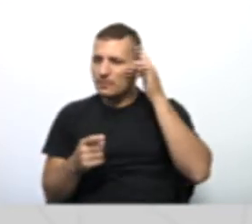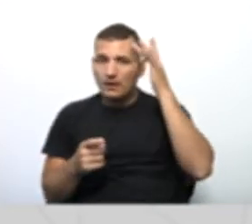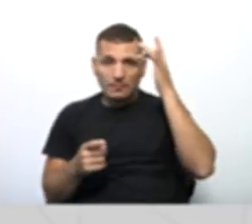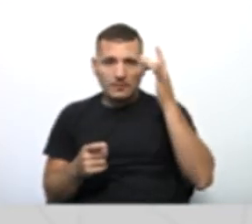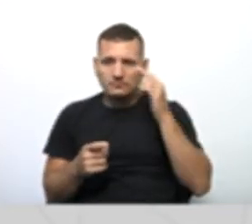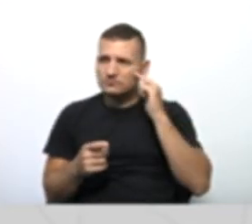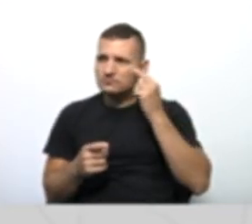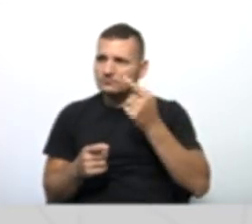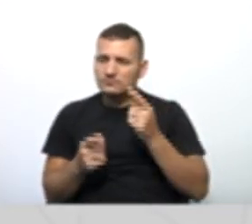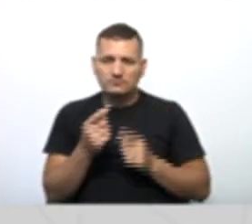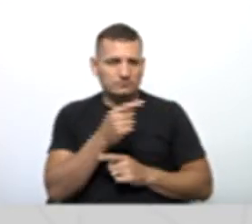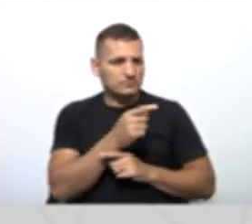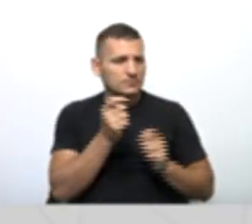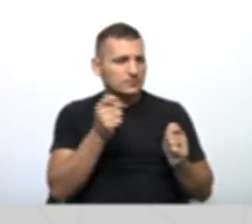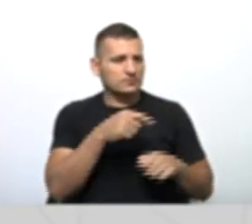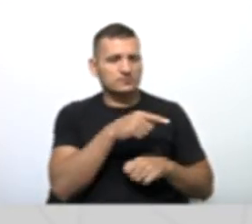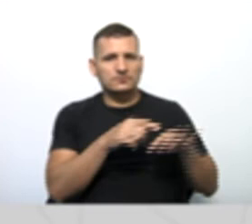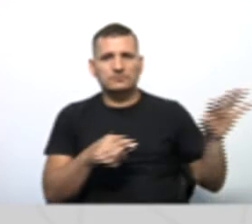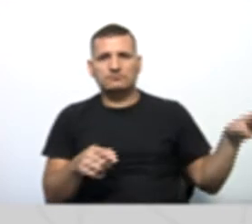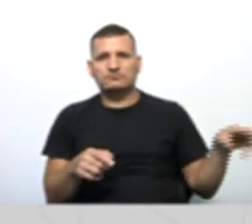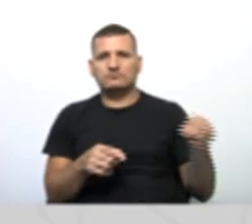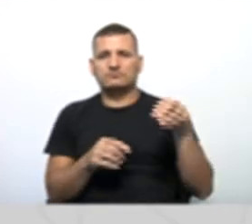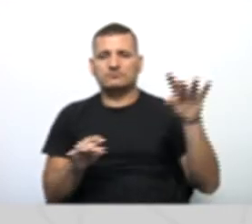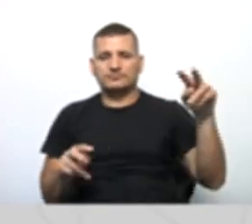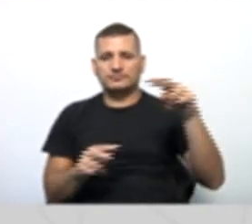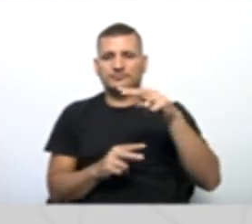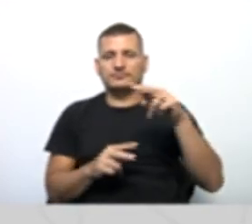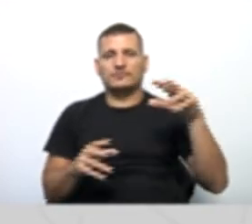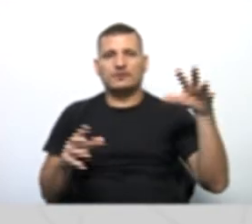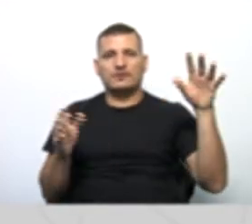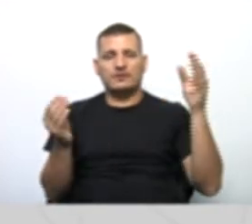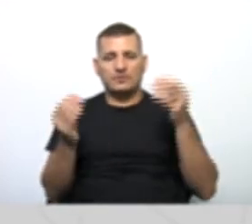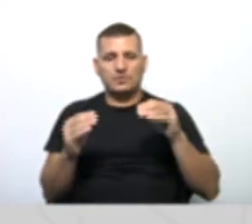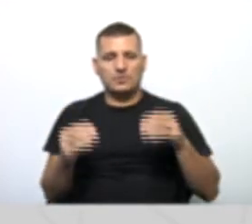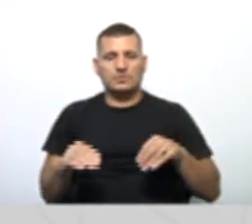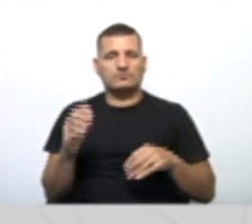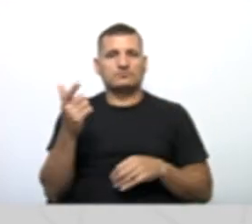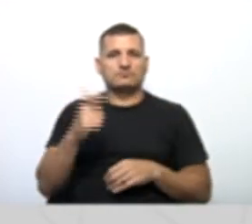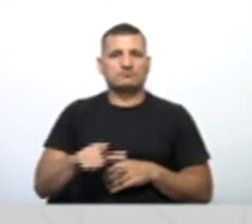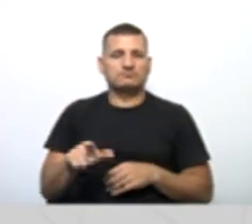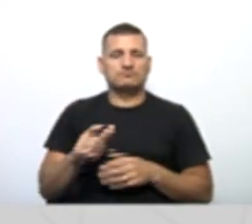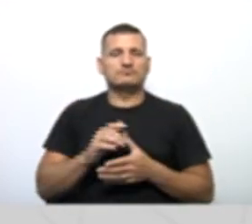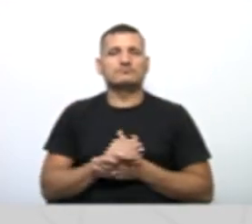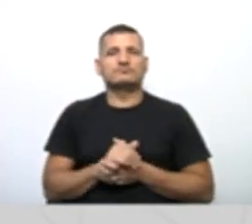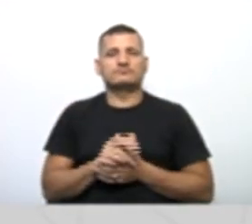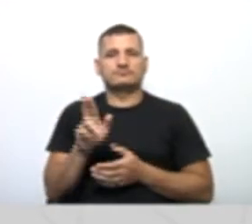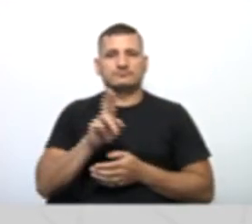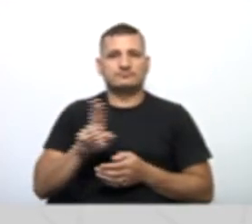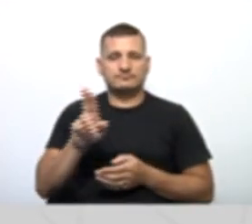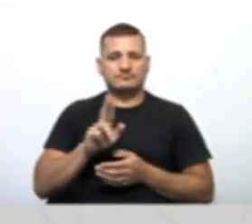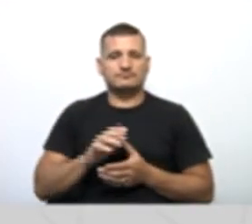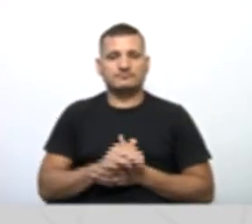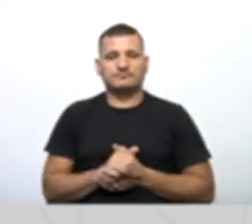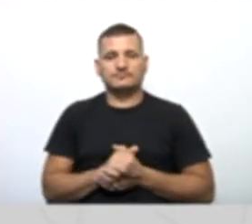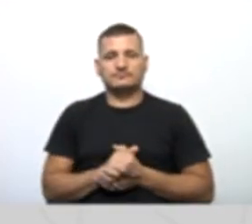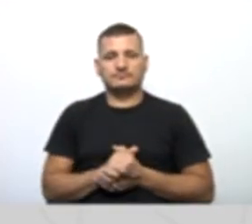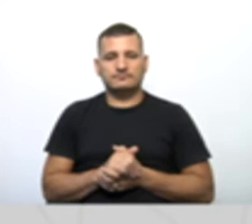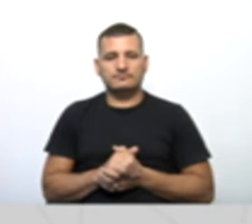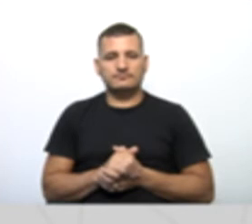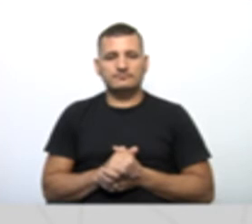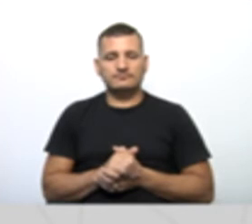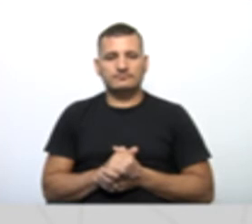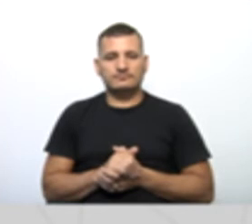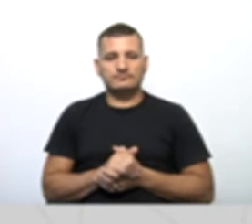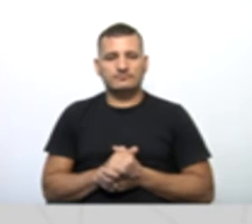recuperar. Então, você volta naquela versão e pode aplicar novamente essa alteração. Vamos fazer